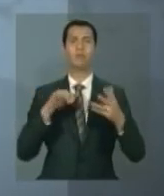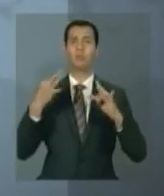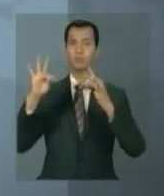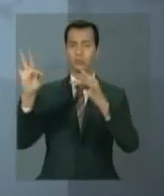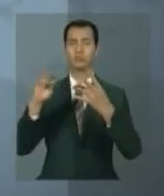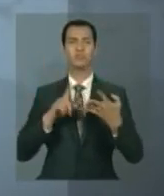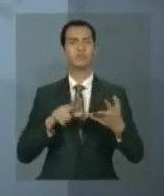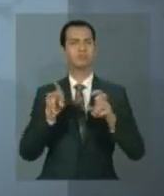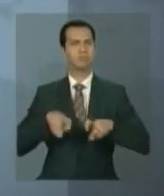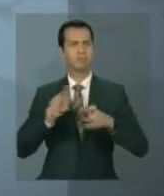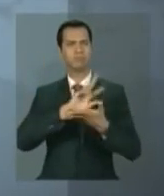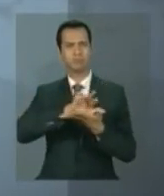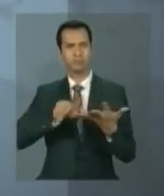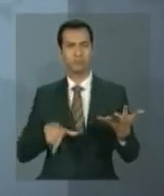a presidenta conversou com a imprensa.